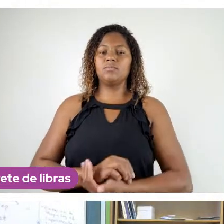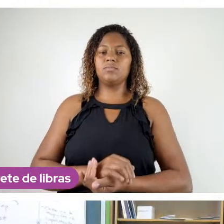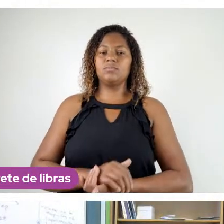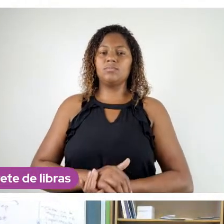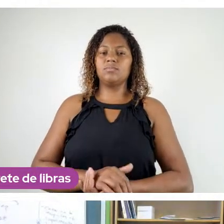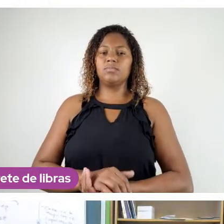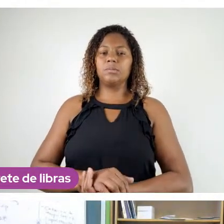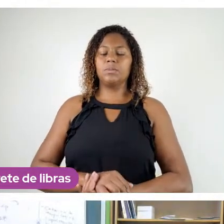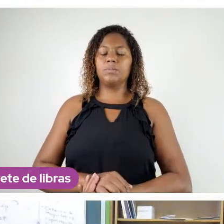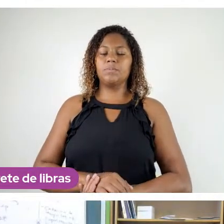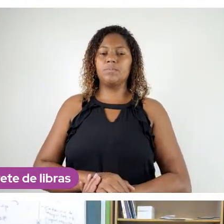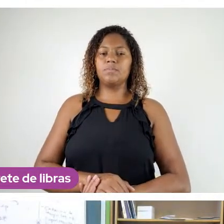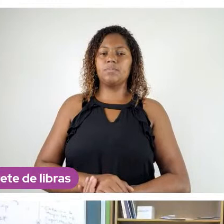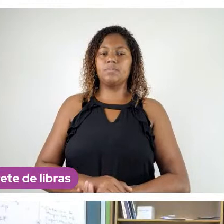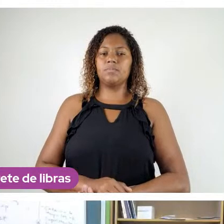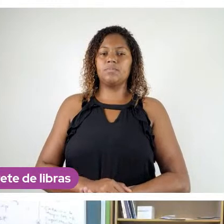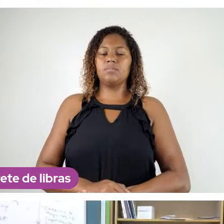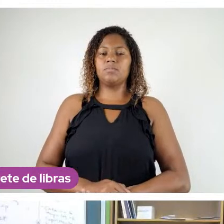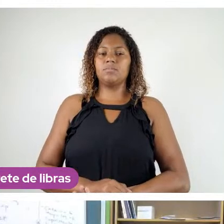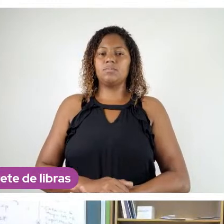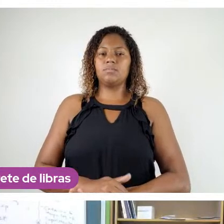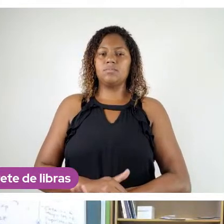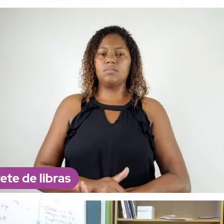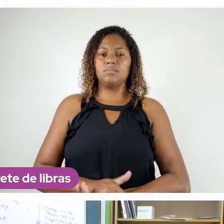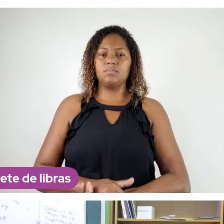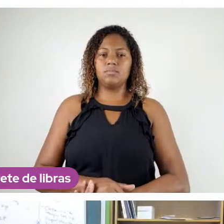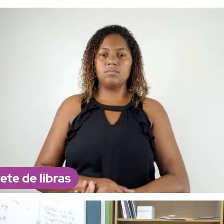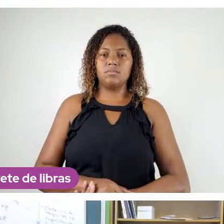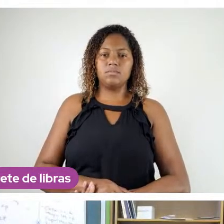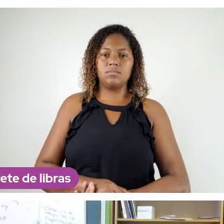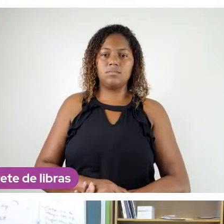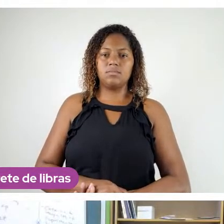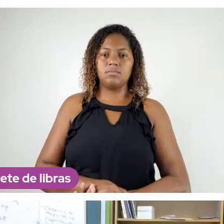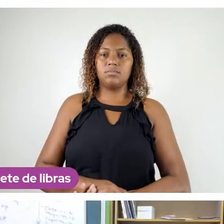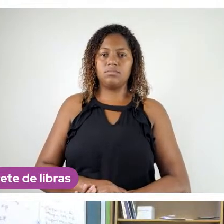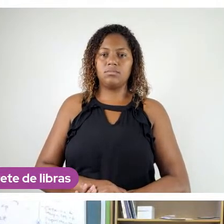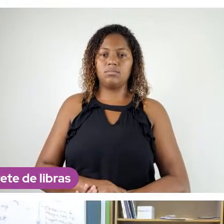como auxiliar em la solução de la hambre em el mundo.